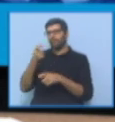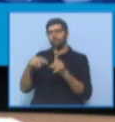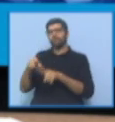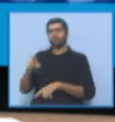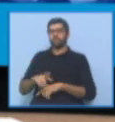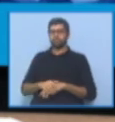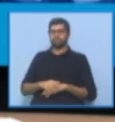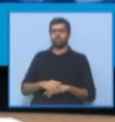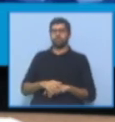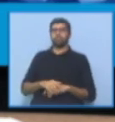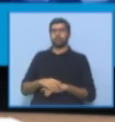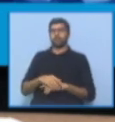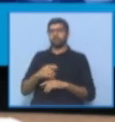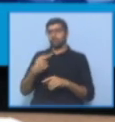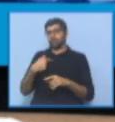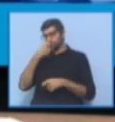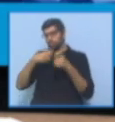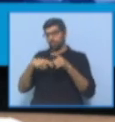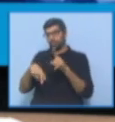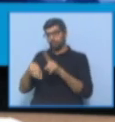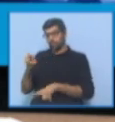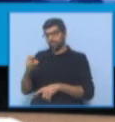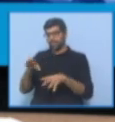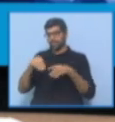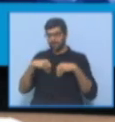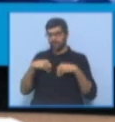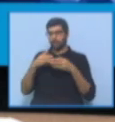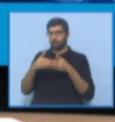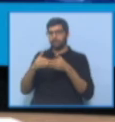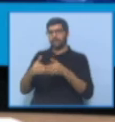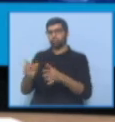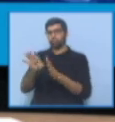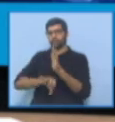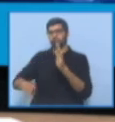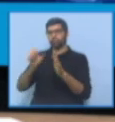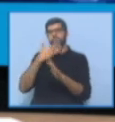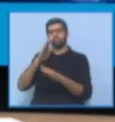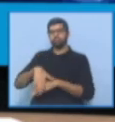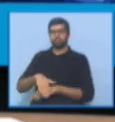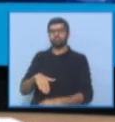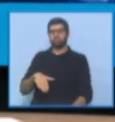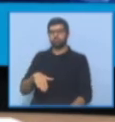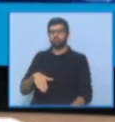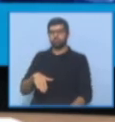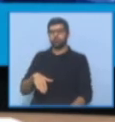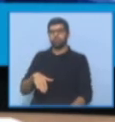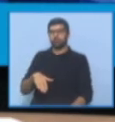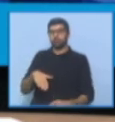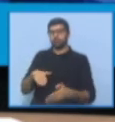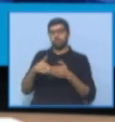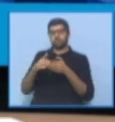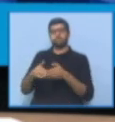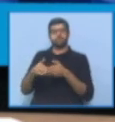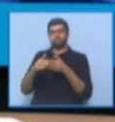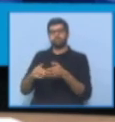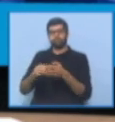E, portanto, muitas vezes os migrantes aceitam entrar em embarcações sem condições de navegabilidade